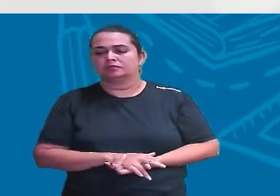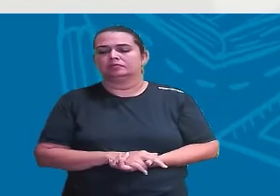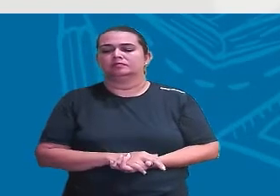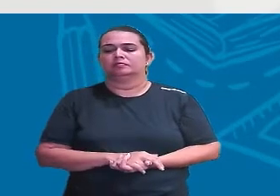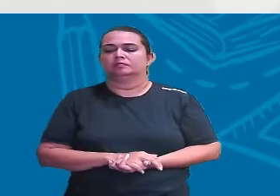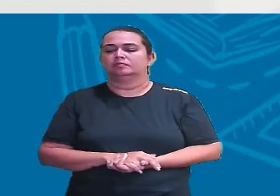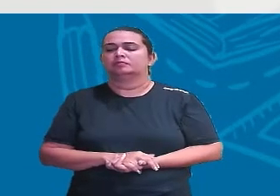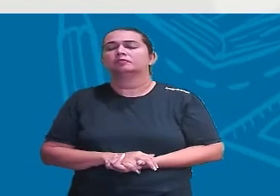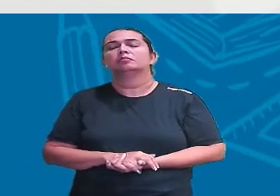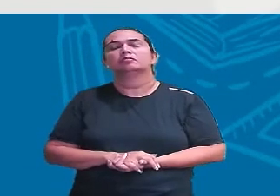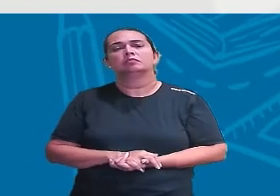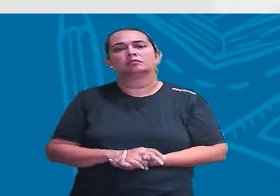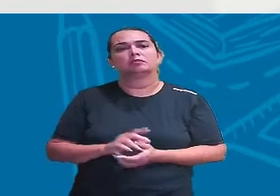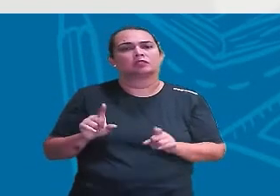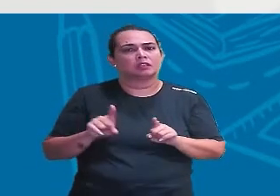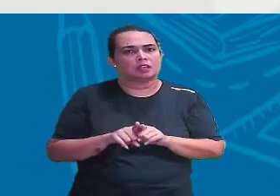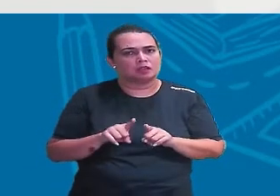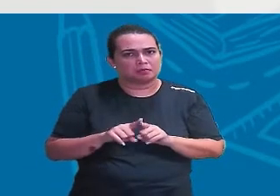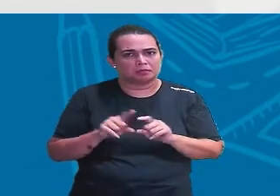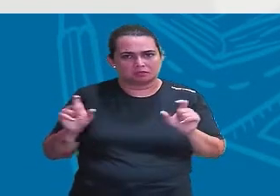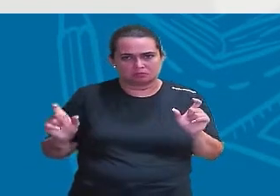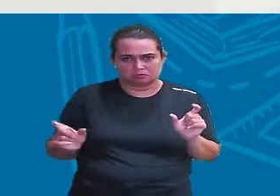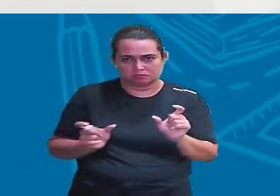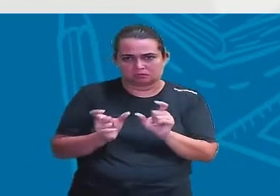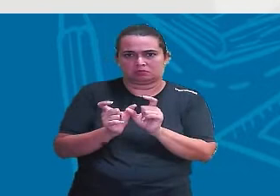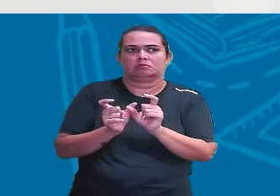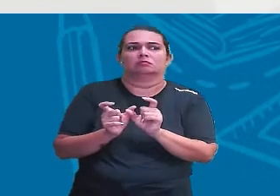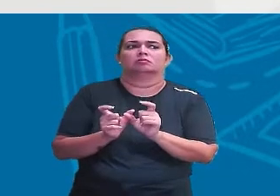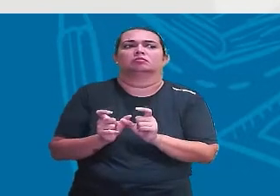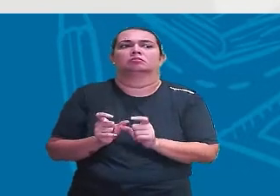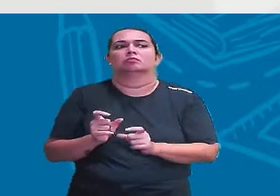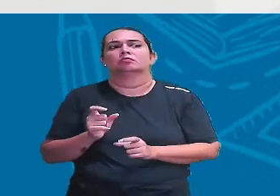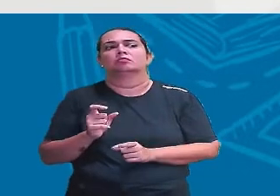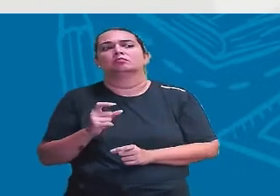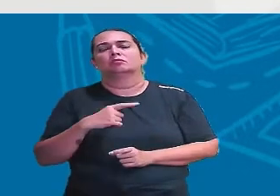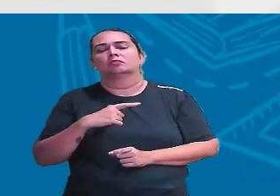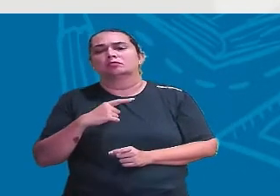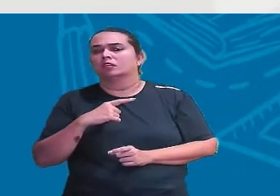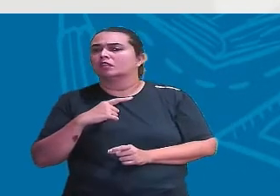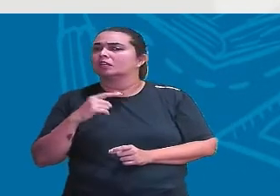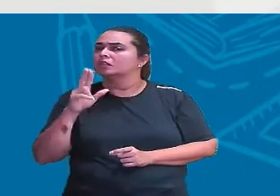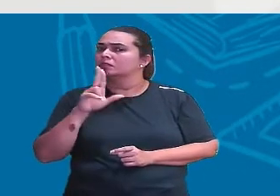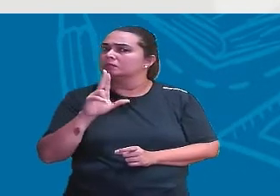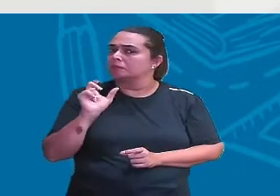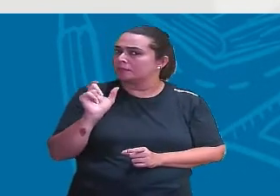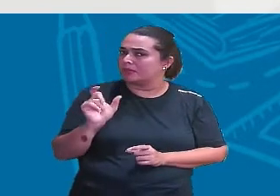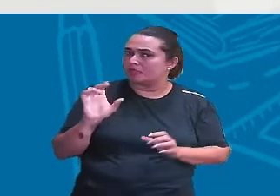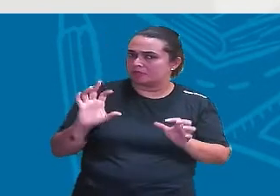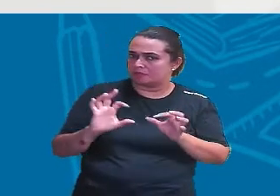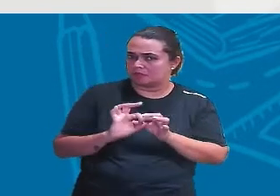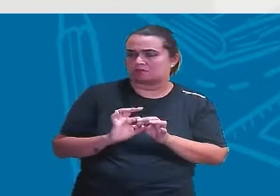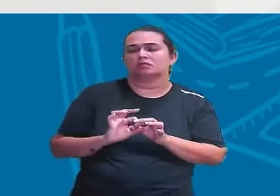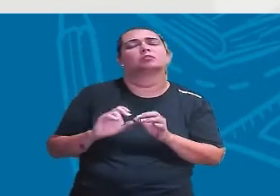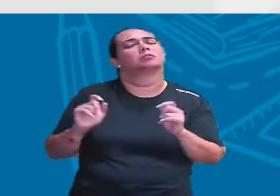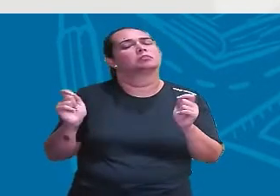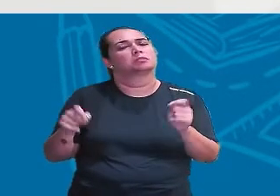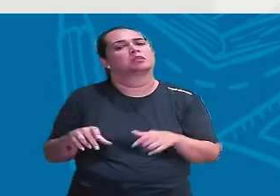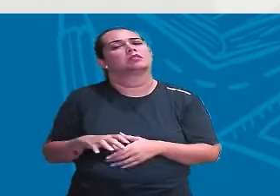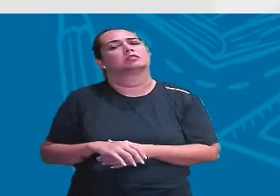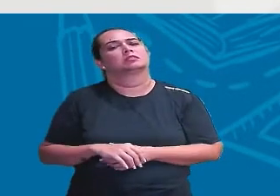uma conjunção. Por isso que eu entrei também fazendo uma conexão com a conjunção, porque depois